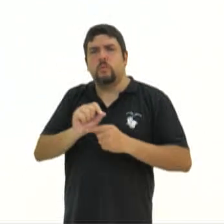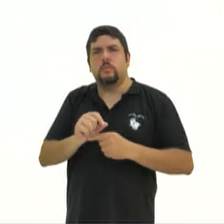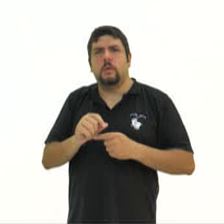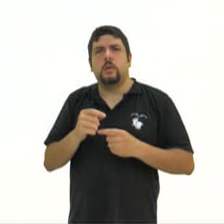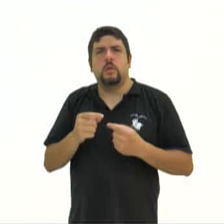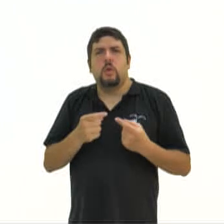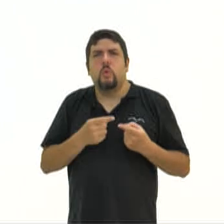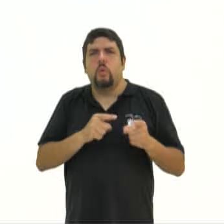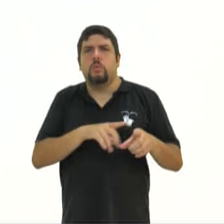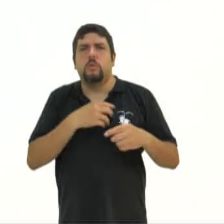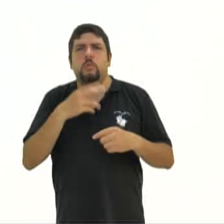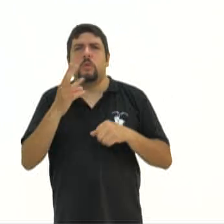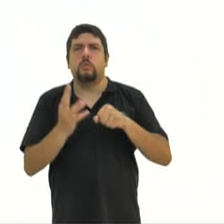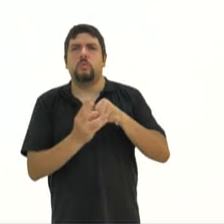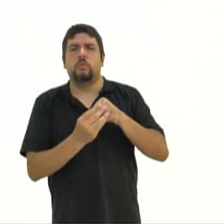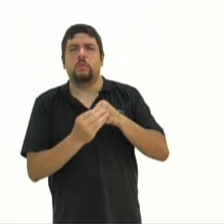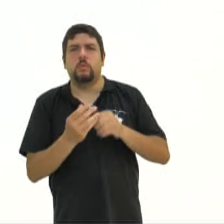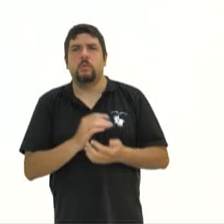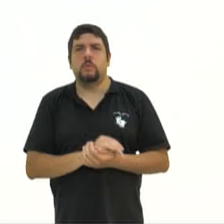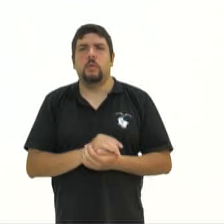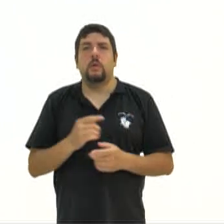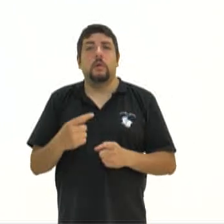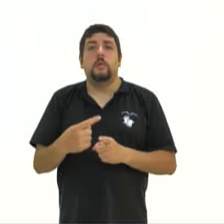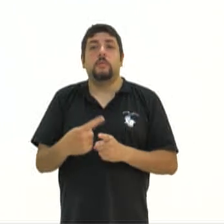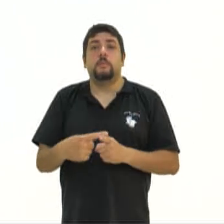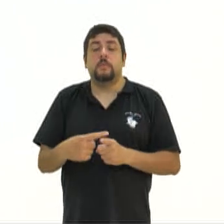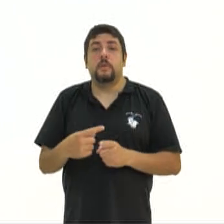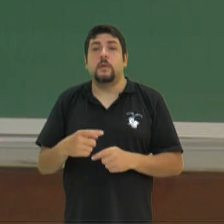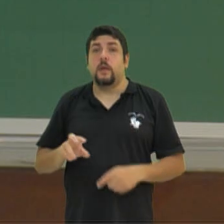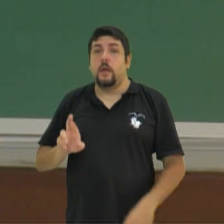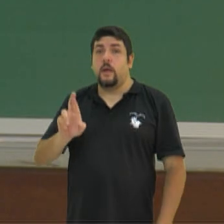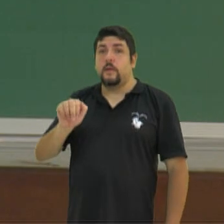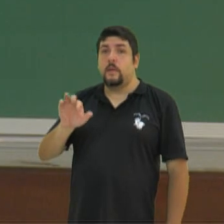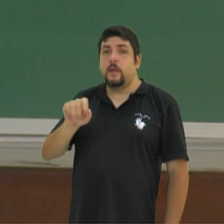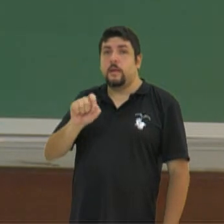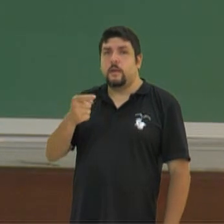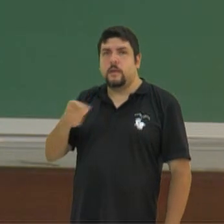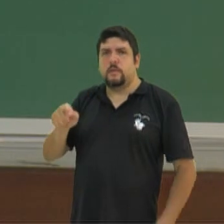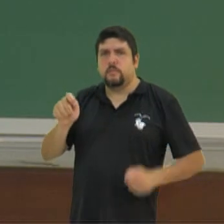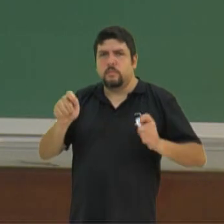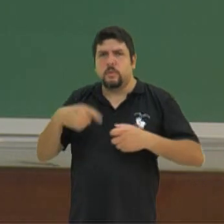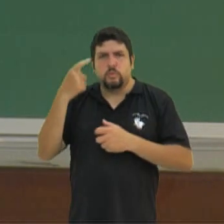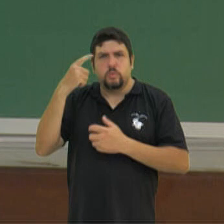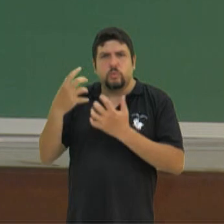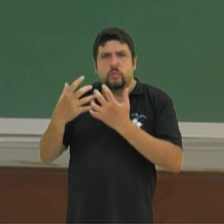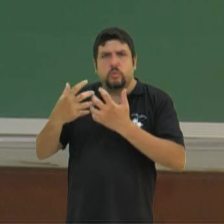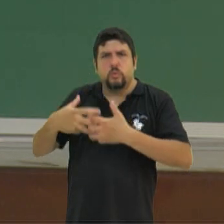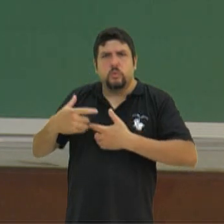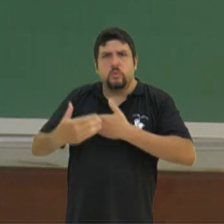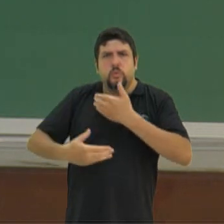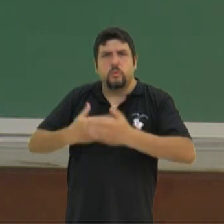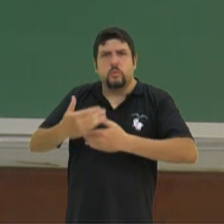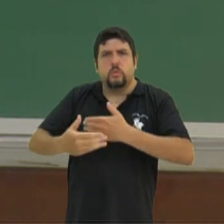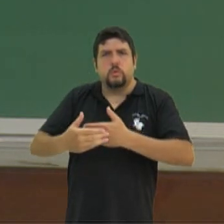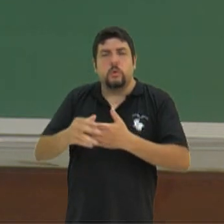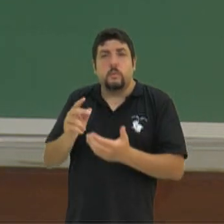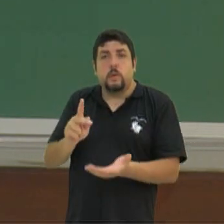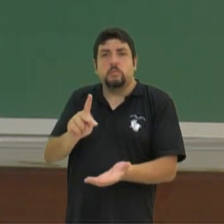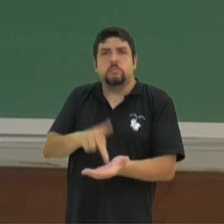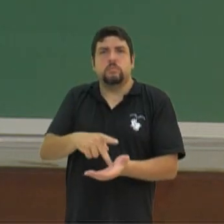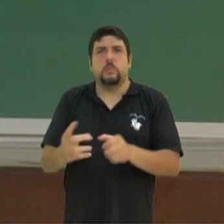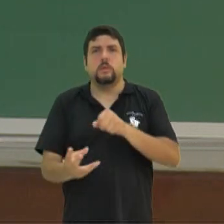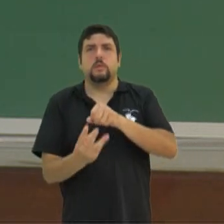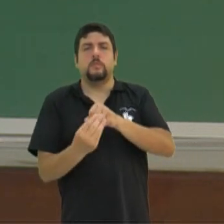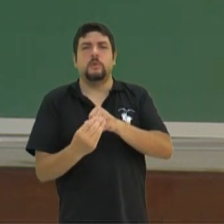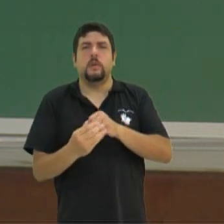todo conhecimento. Por quê? Porque a razão, ela alcança verdades, tá? Então, essa sentença